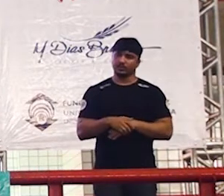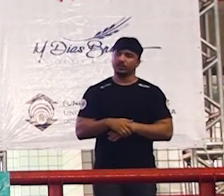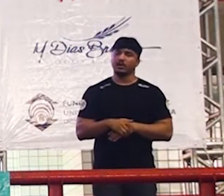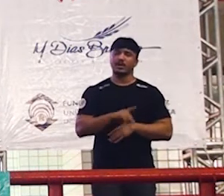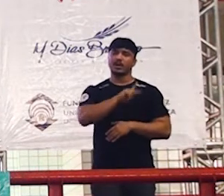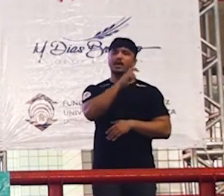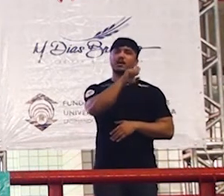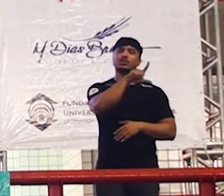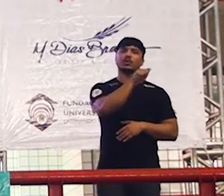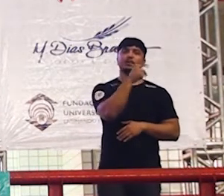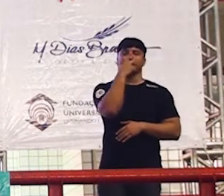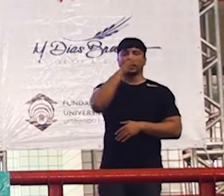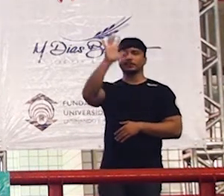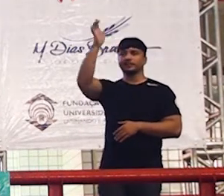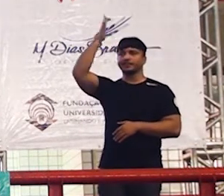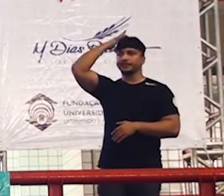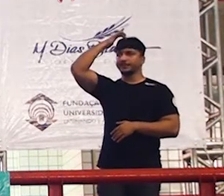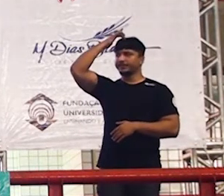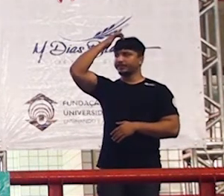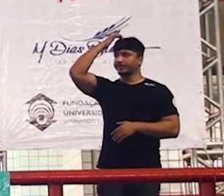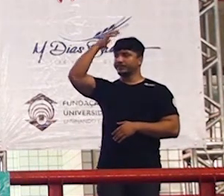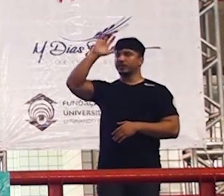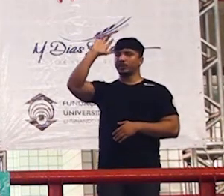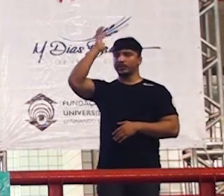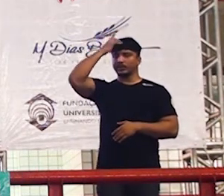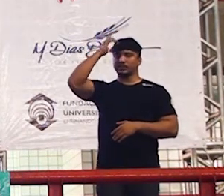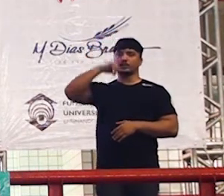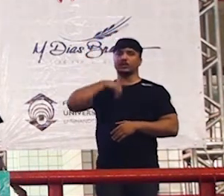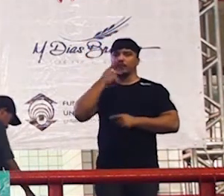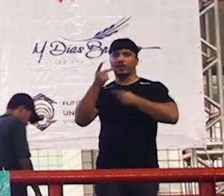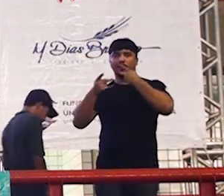A Elga está sendo irônica com o Agar.